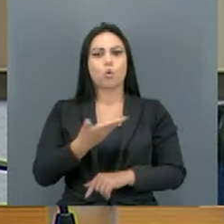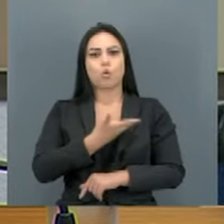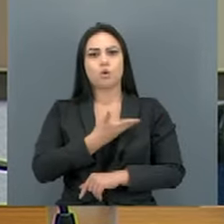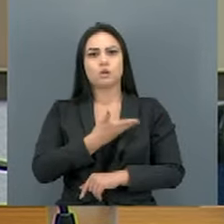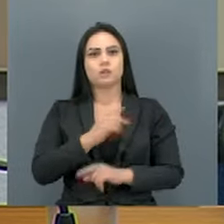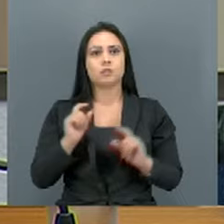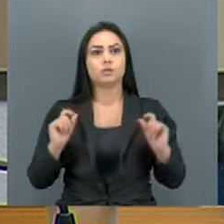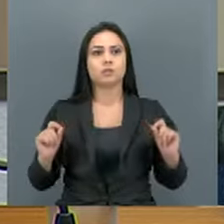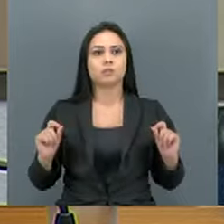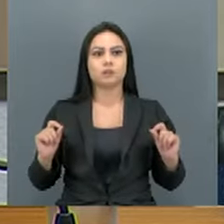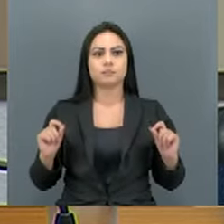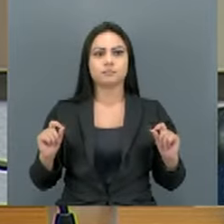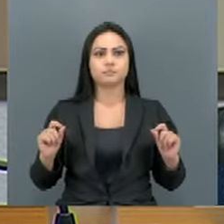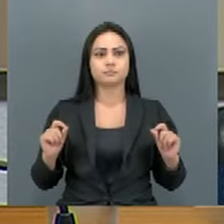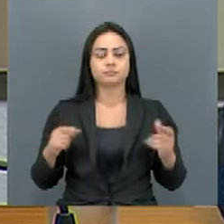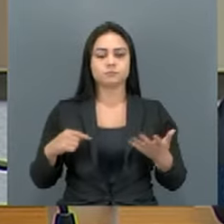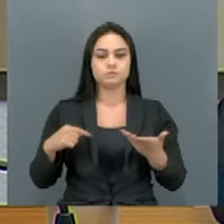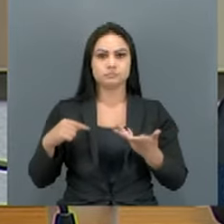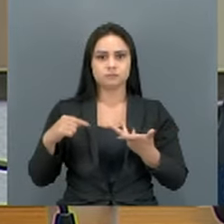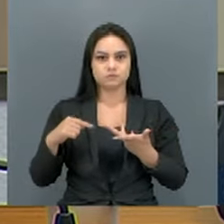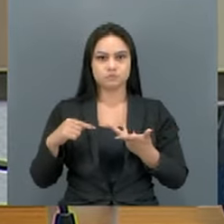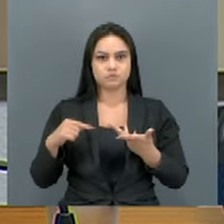que